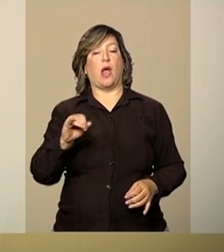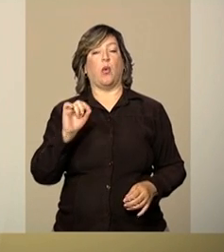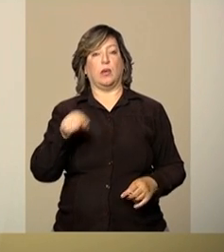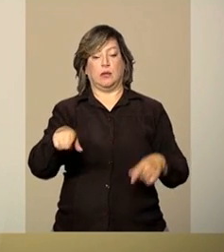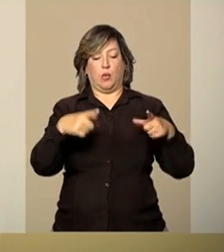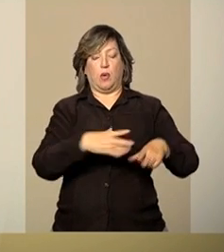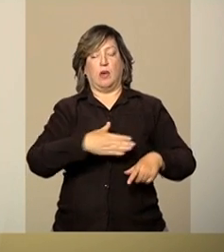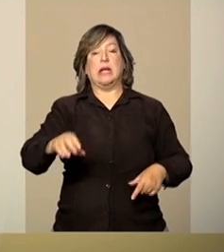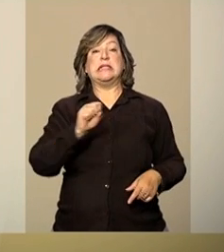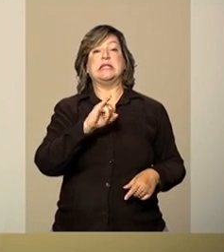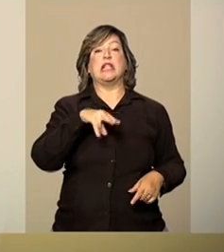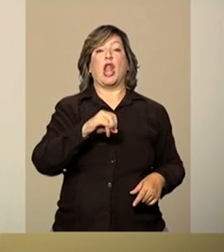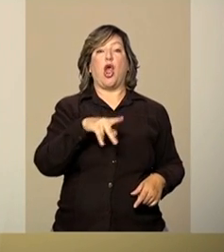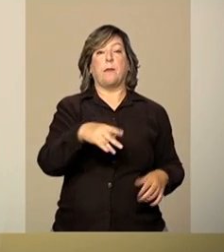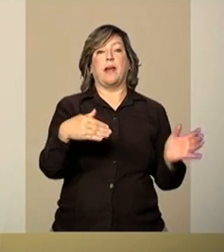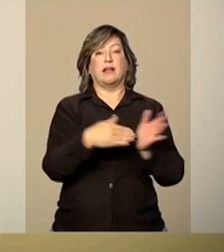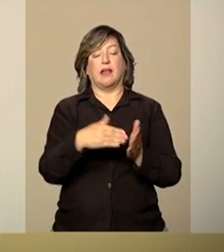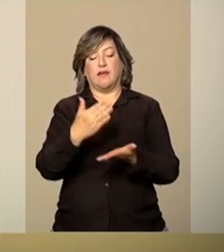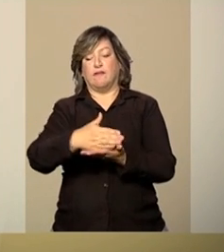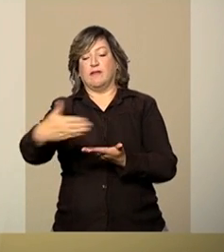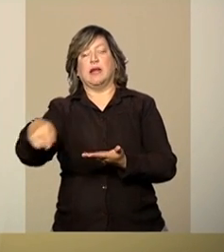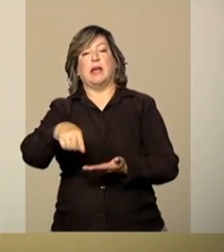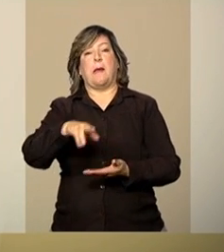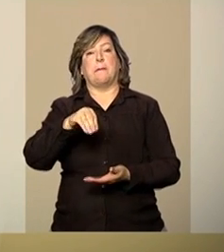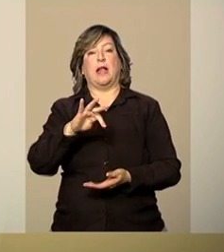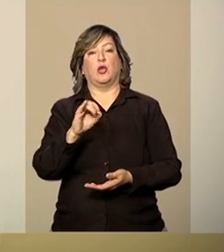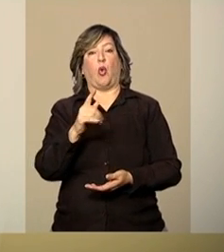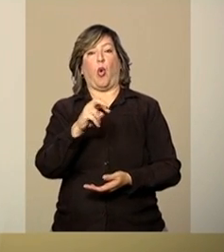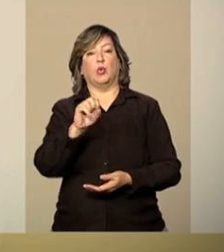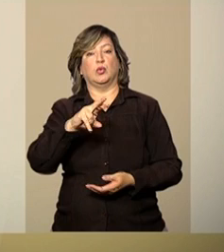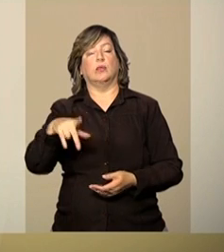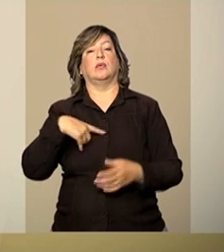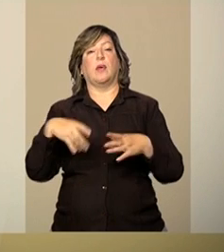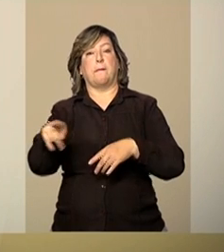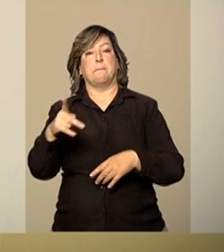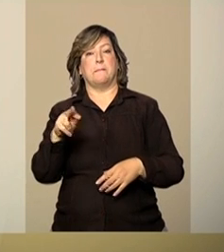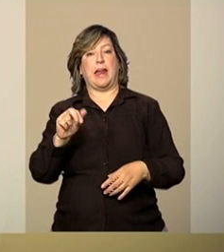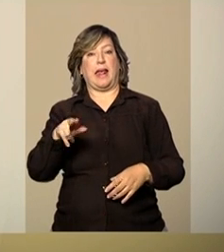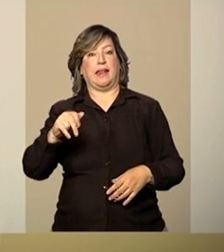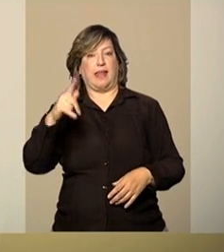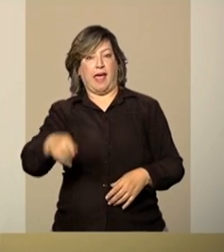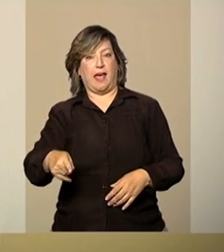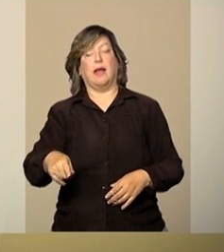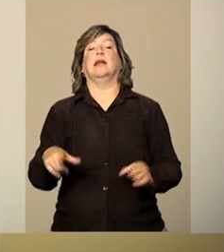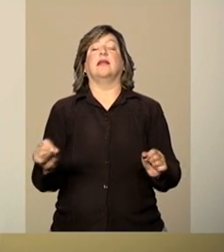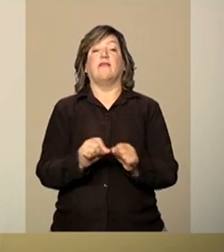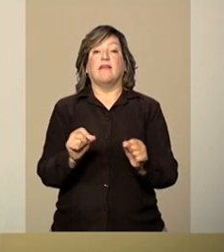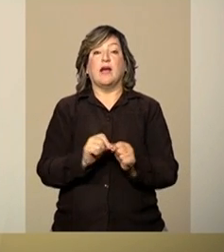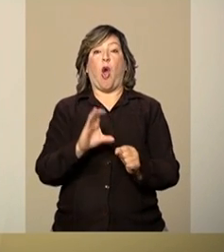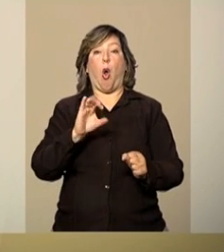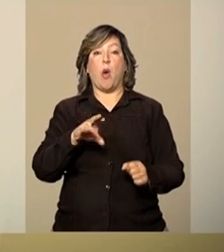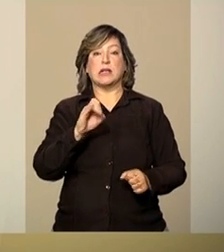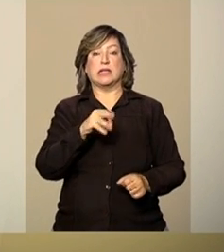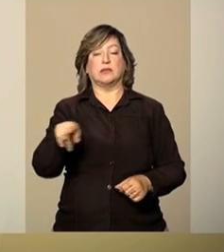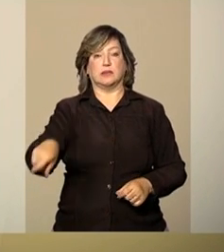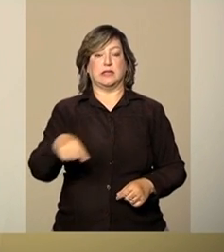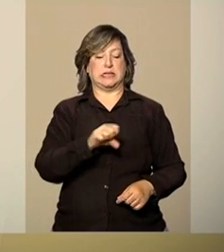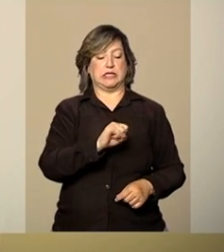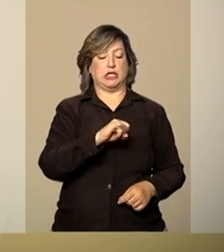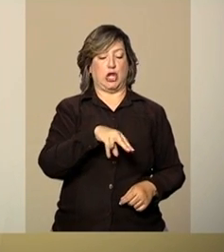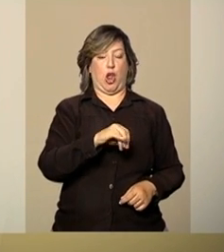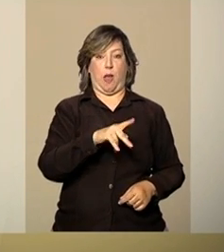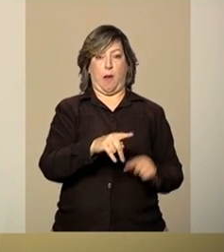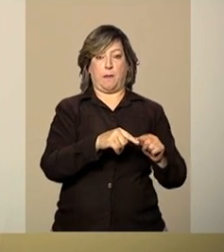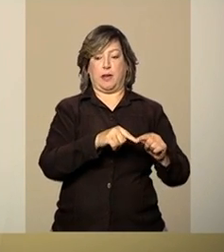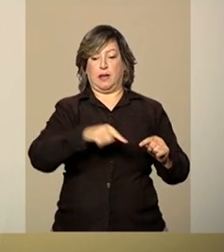divisa do Mato Grosso do Sul com o Paraná nosso próximo passo é fazer a concessão do trecho entre Sinope e